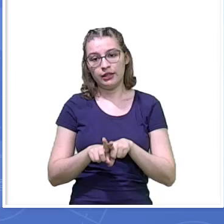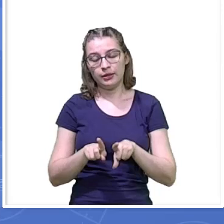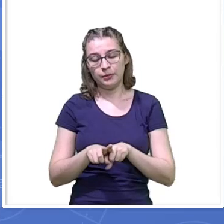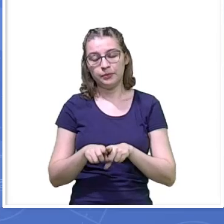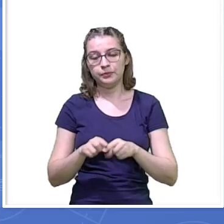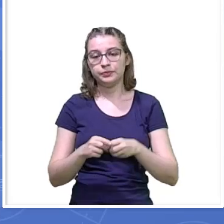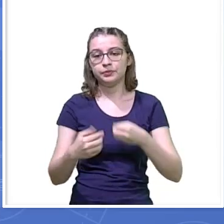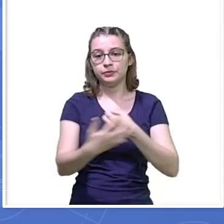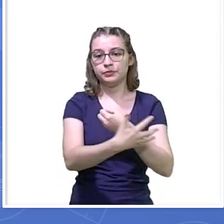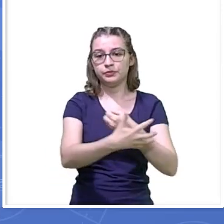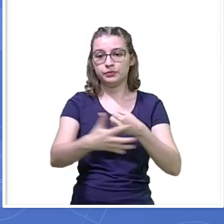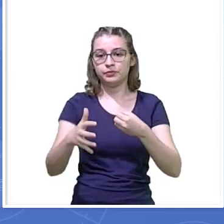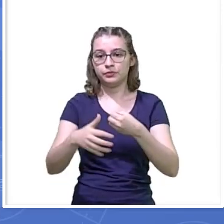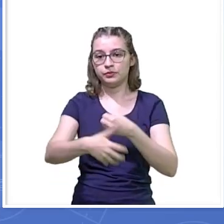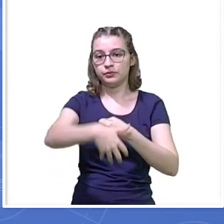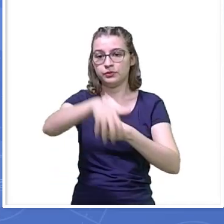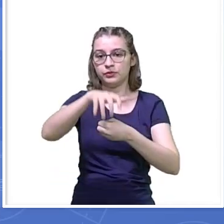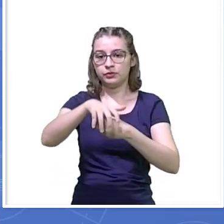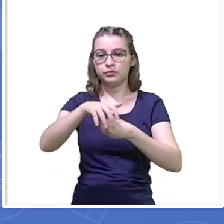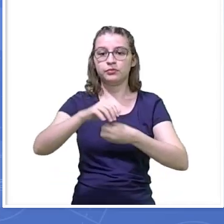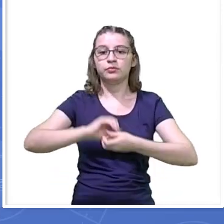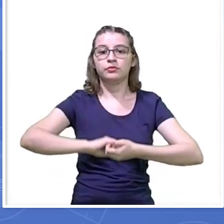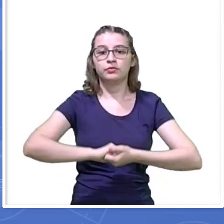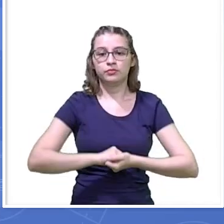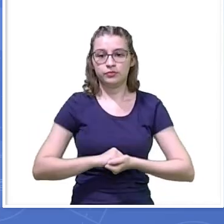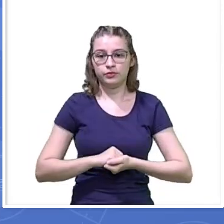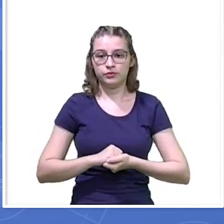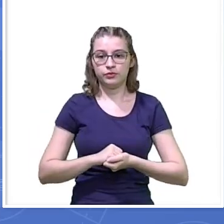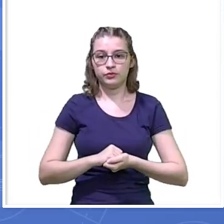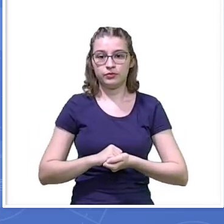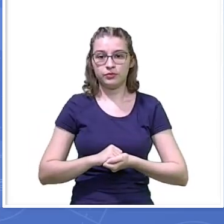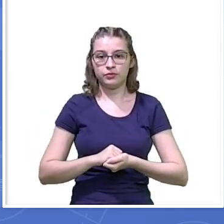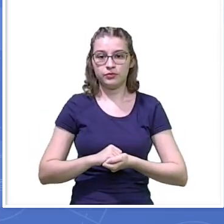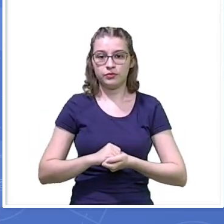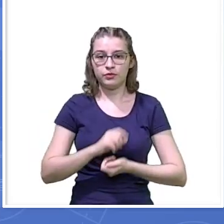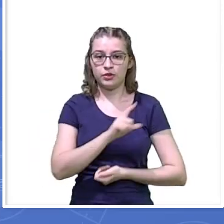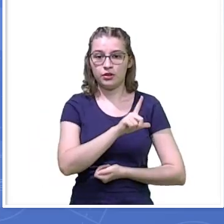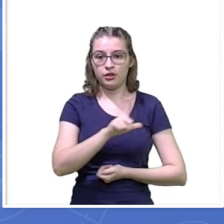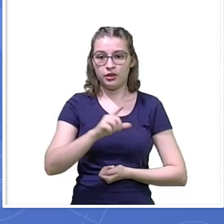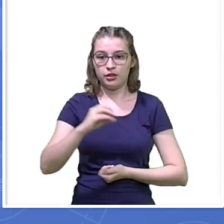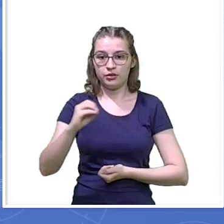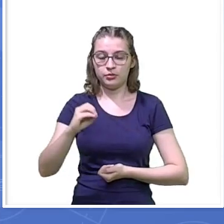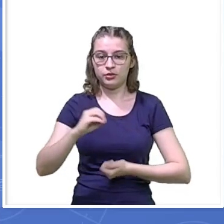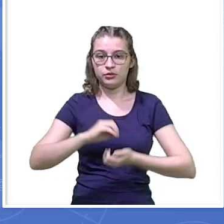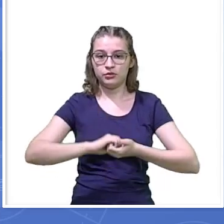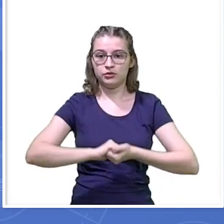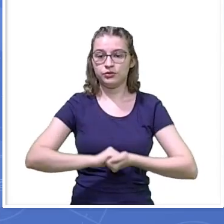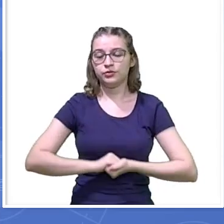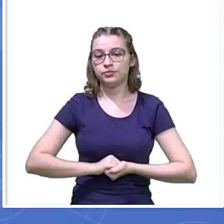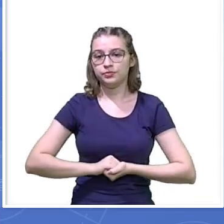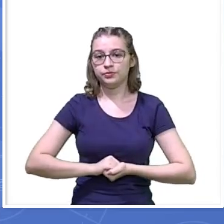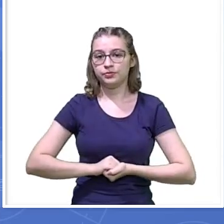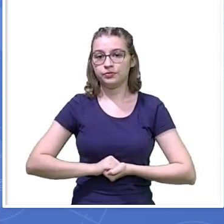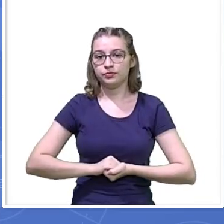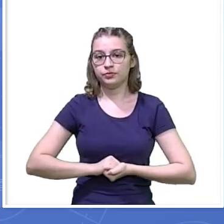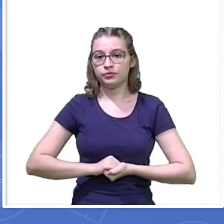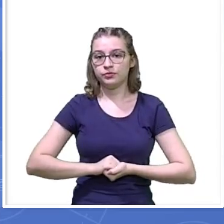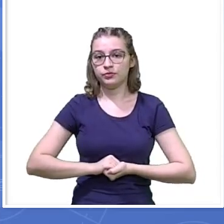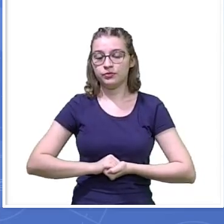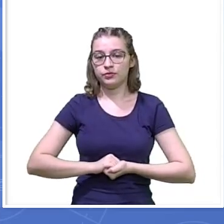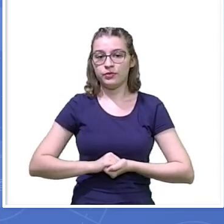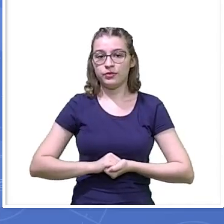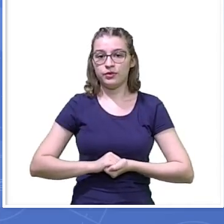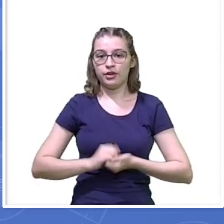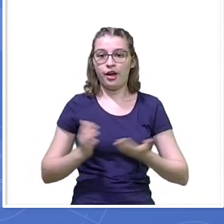a 180 graus, tanto para o oeste quanto para a direção leste, né? Bem tranquila, questão 3. Agora a